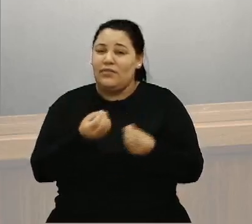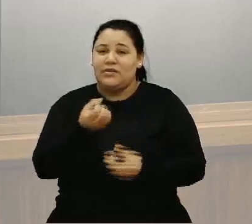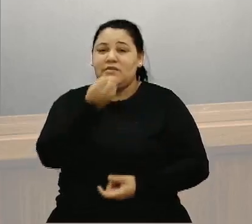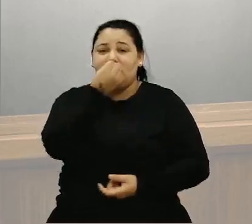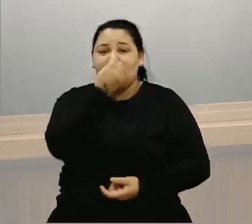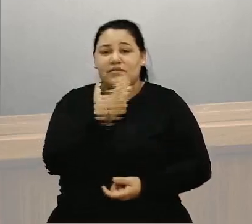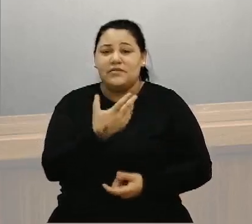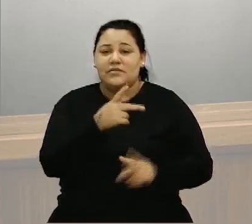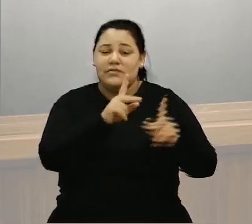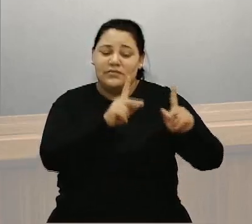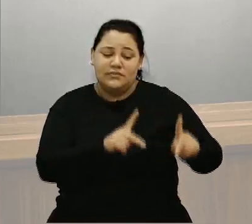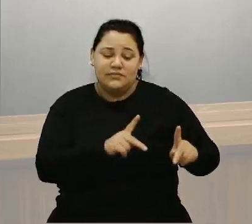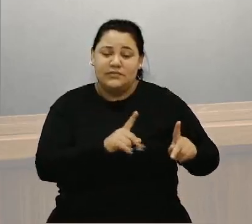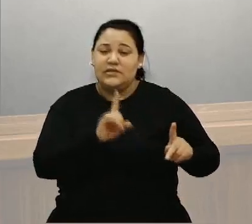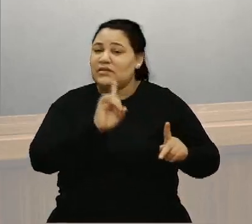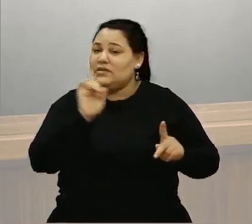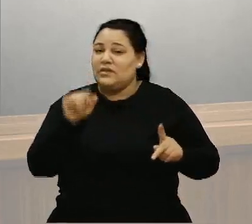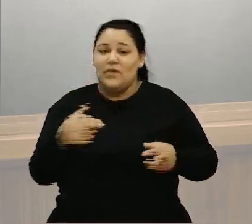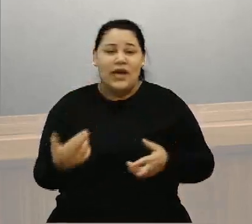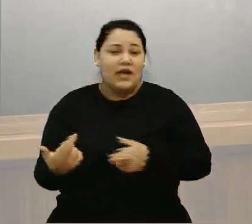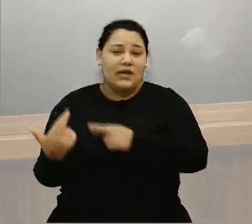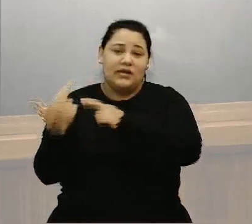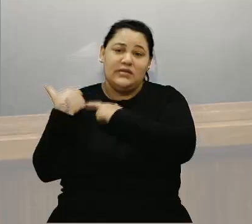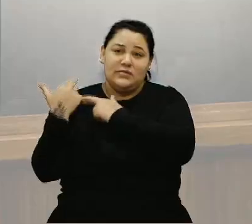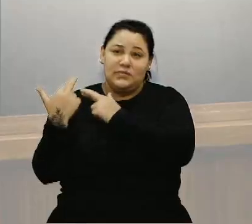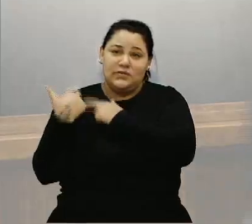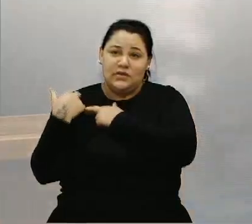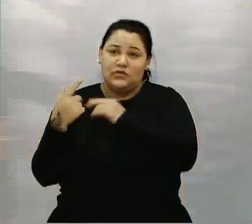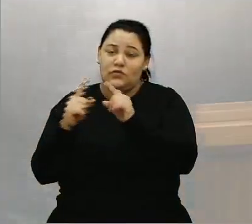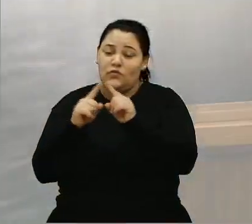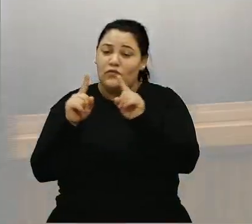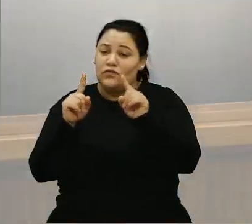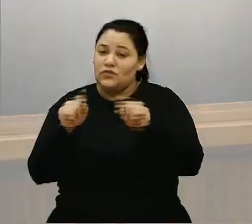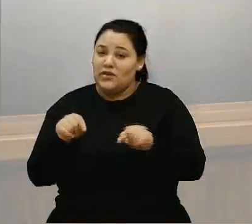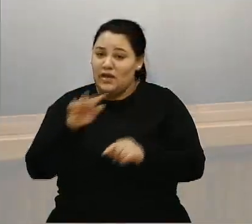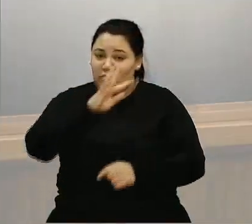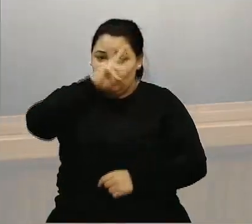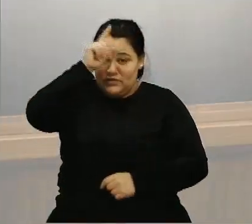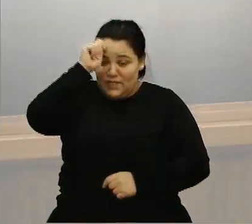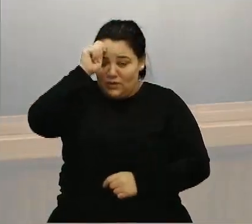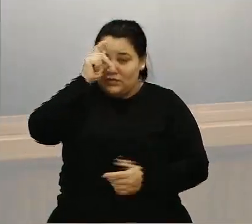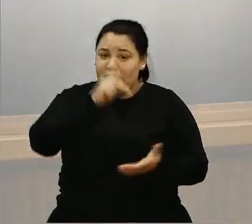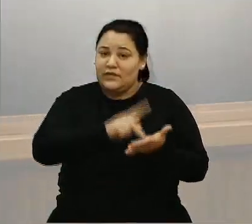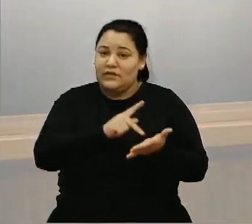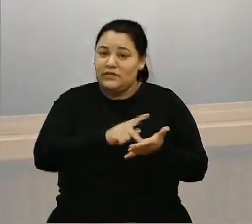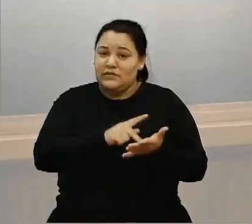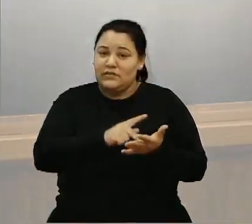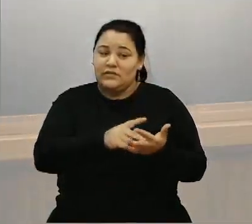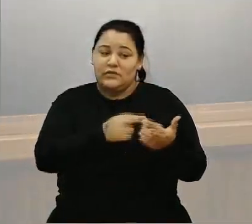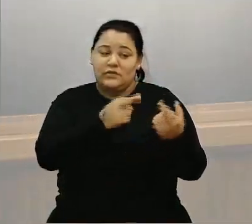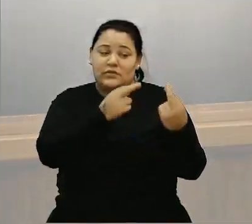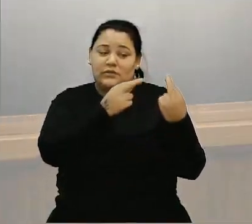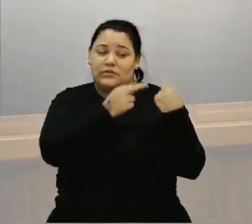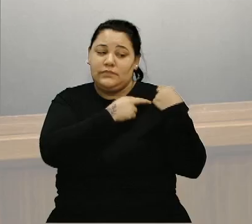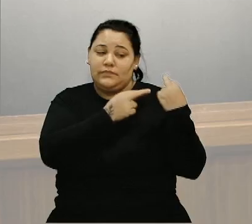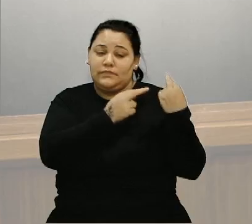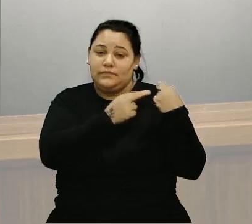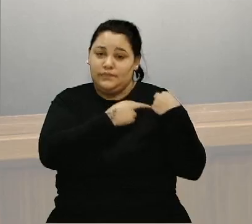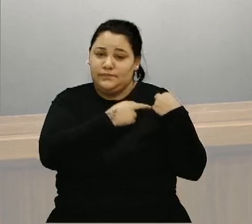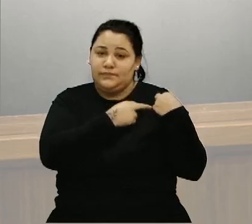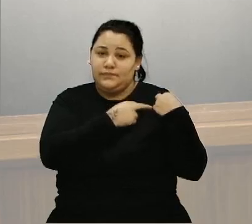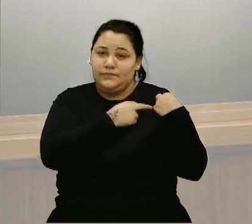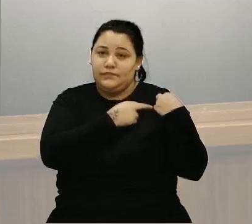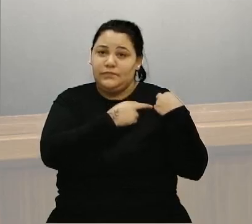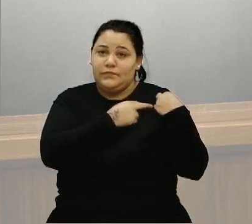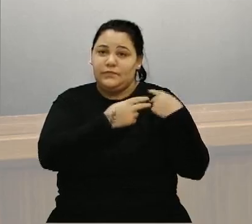pessoas. Então, não é responsabilidade dos servidores municipais. A responsabilidade deve